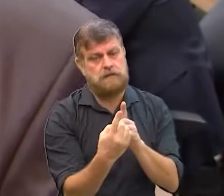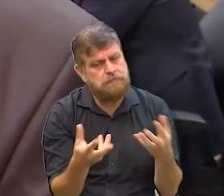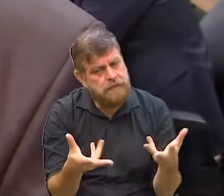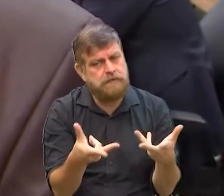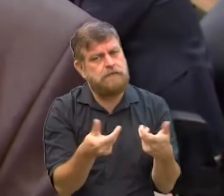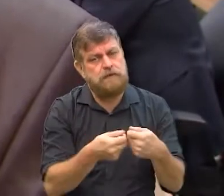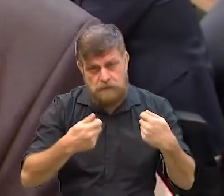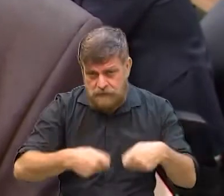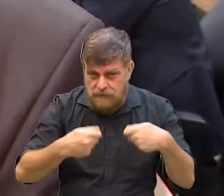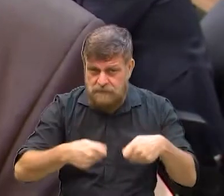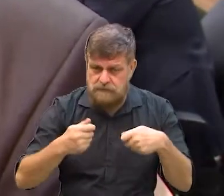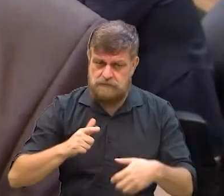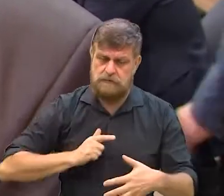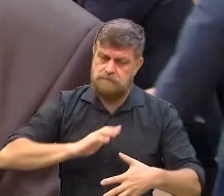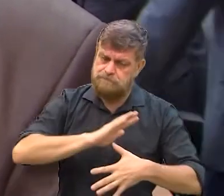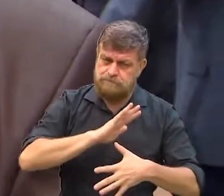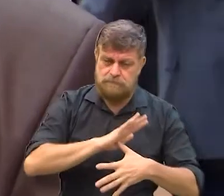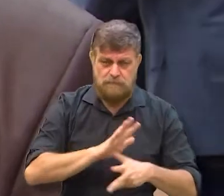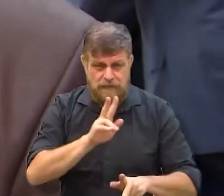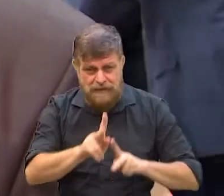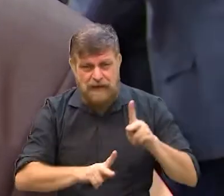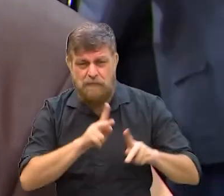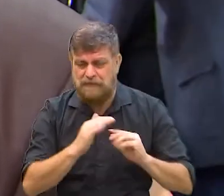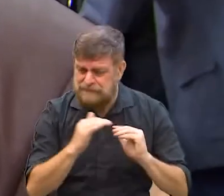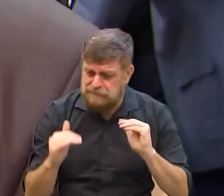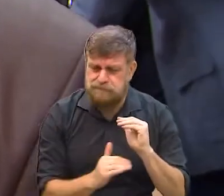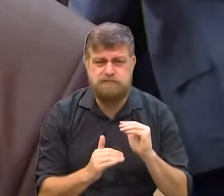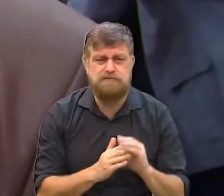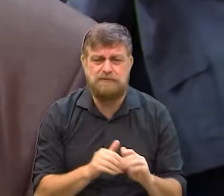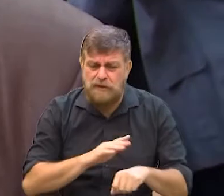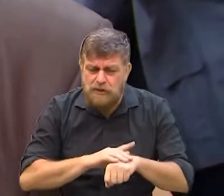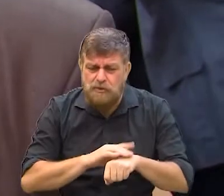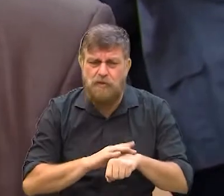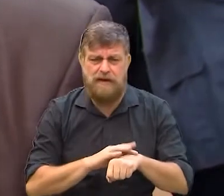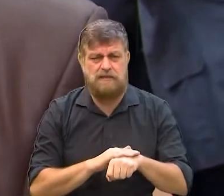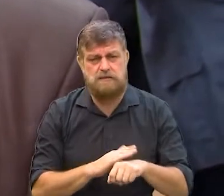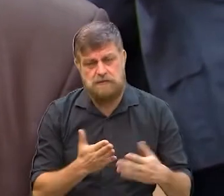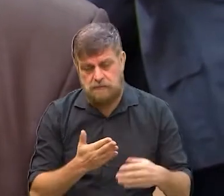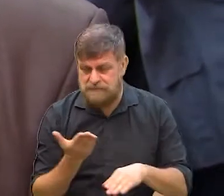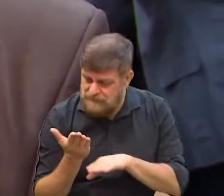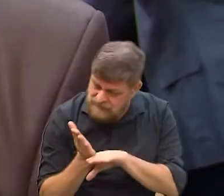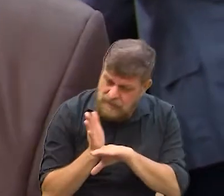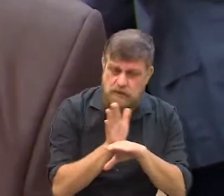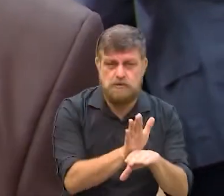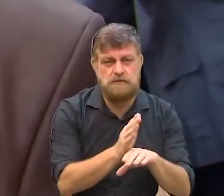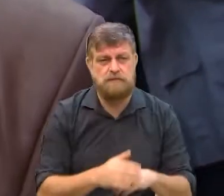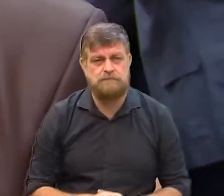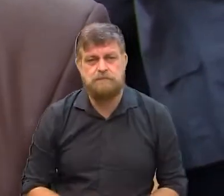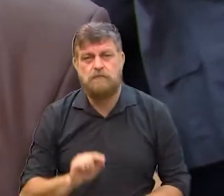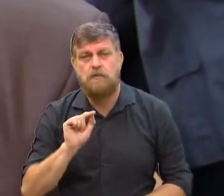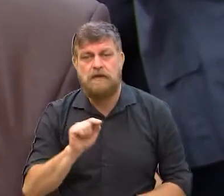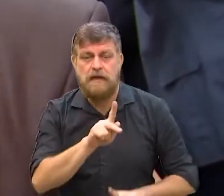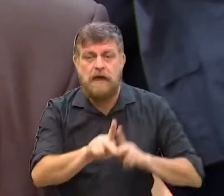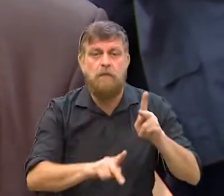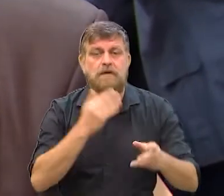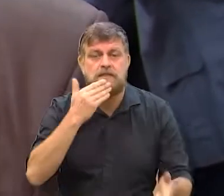atendimento, o pessoal tem que ser um pouco coerente, que a população está muito carente com doença, com a pandemia, então precisamos dar uma ajuda muito grande à população.